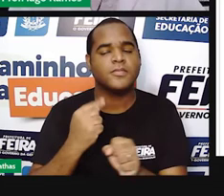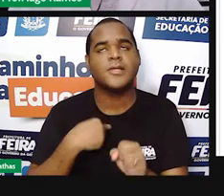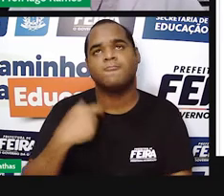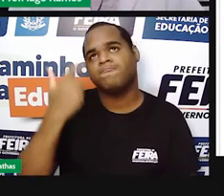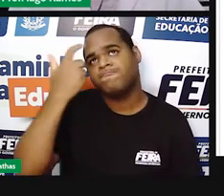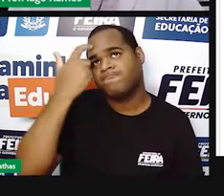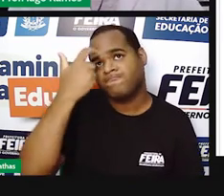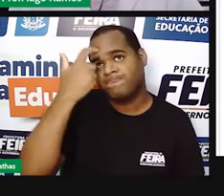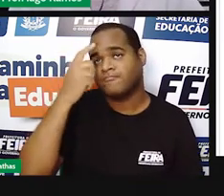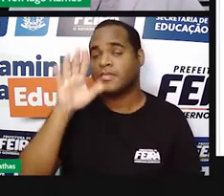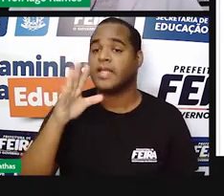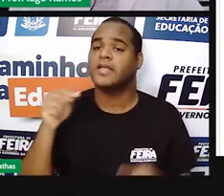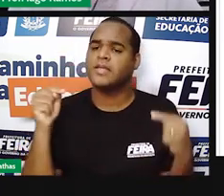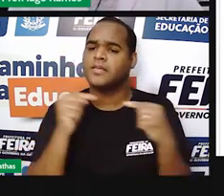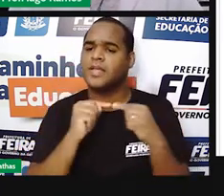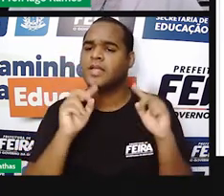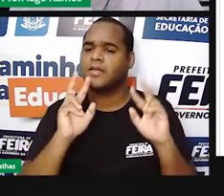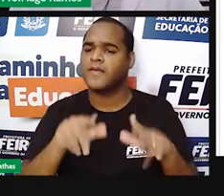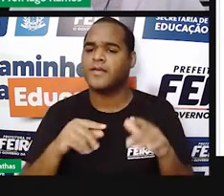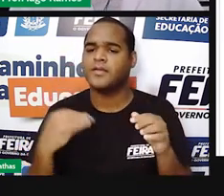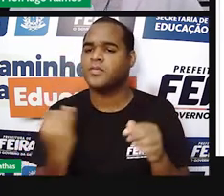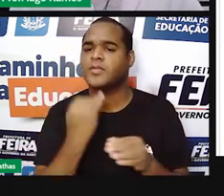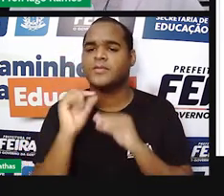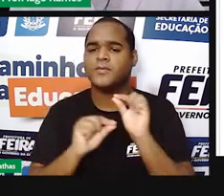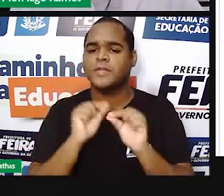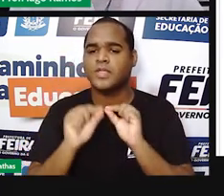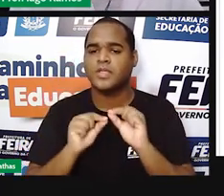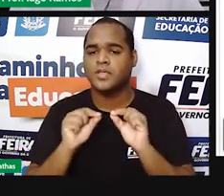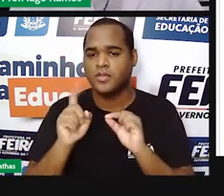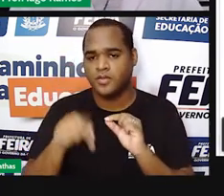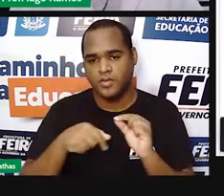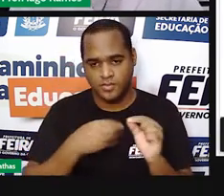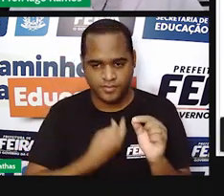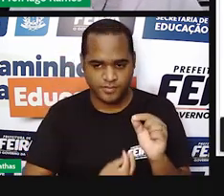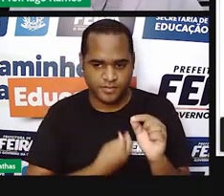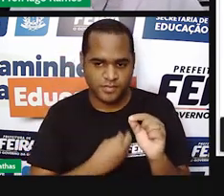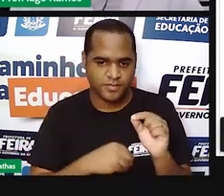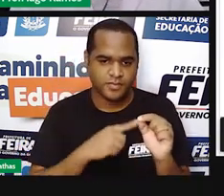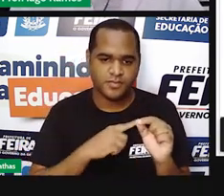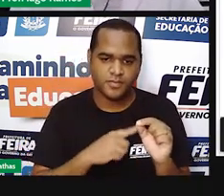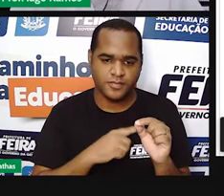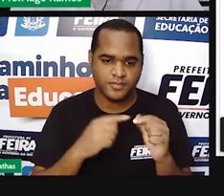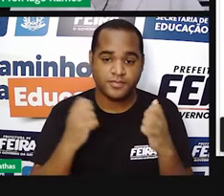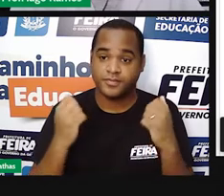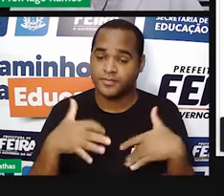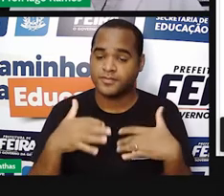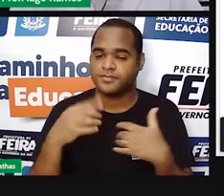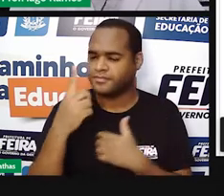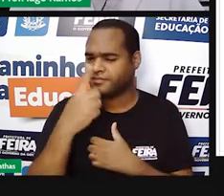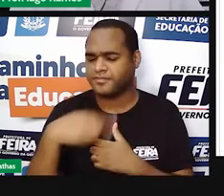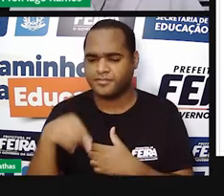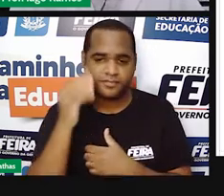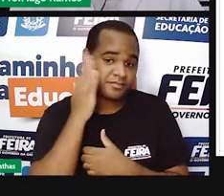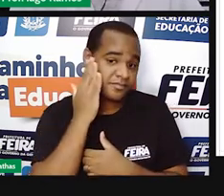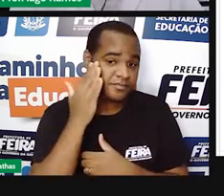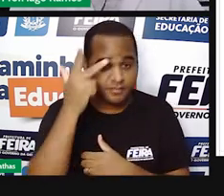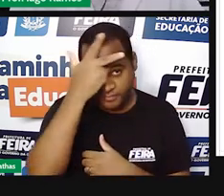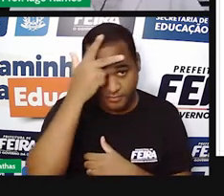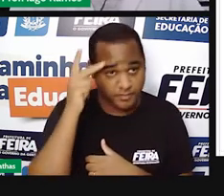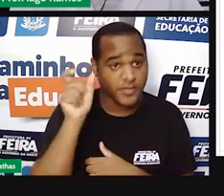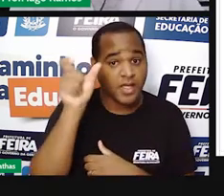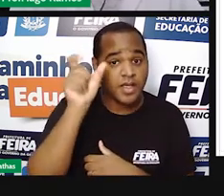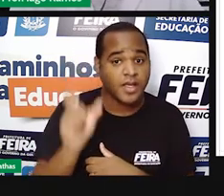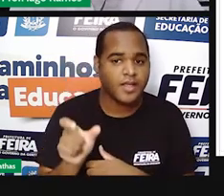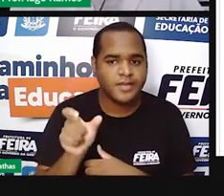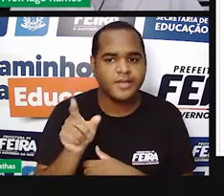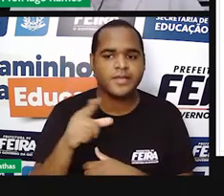então esse esse ponto foi colocado aqui o que é que acontece você se ponto for colocado aqui ligamos que a pessoa que